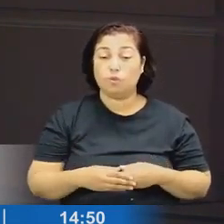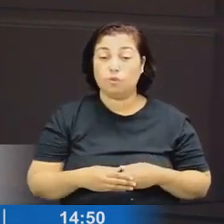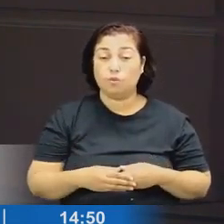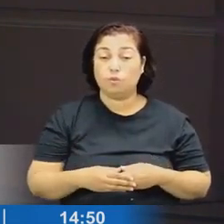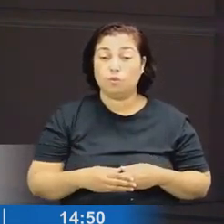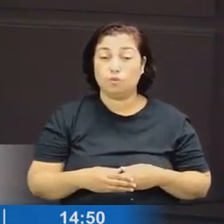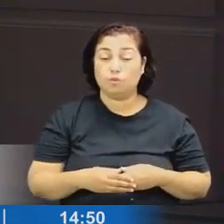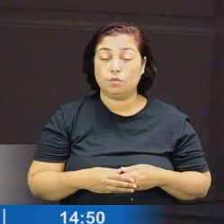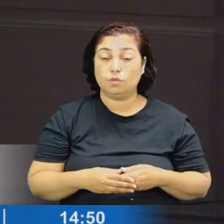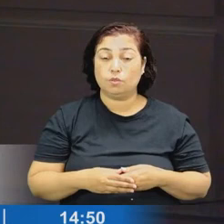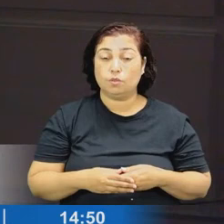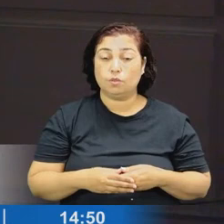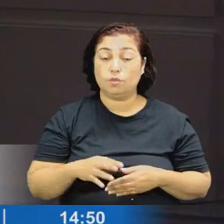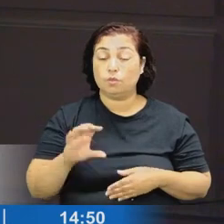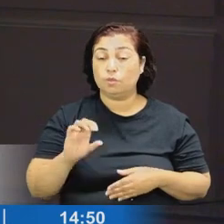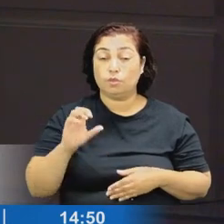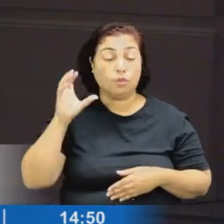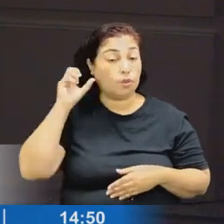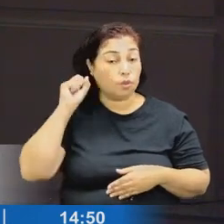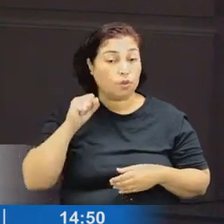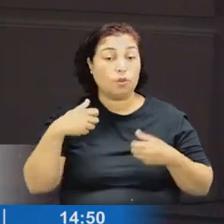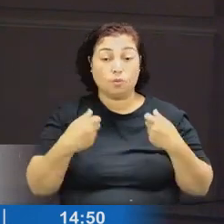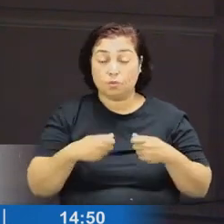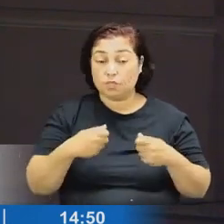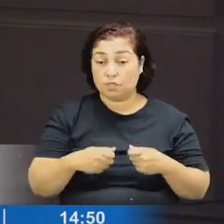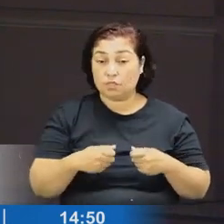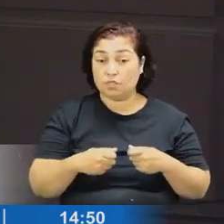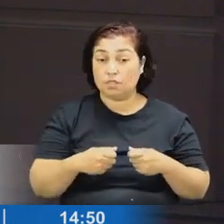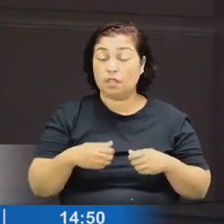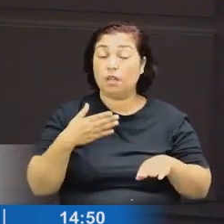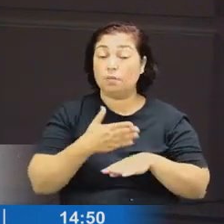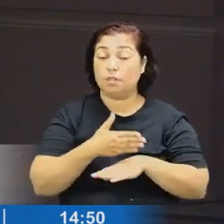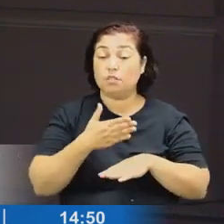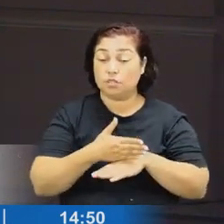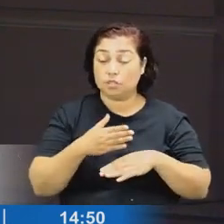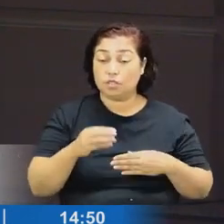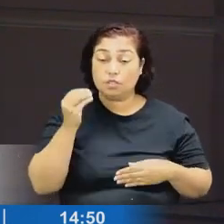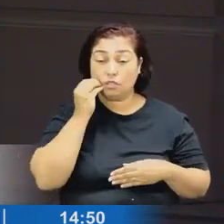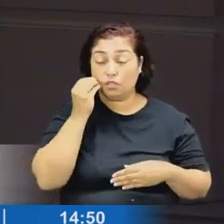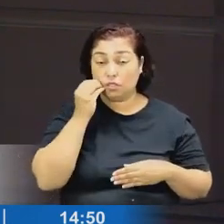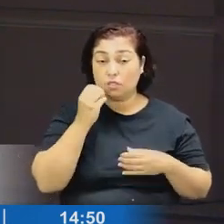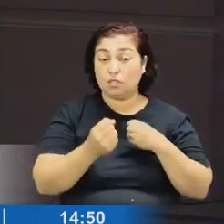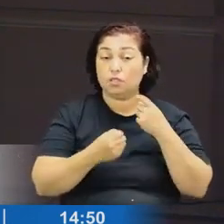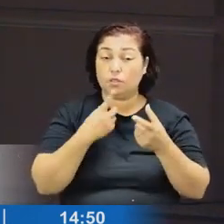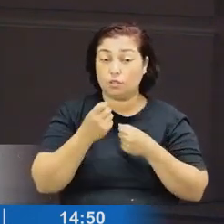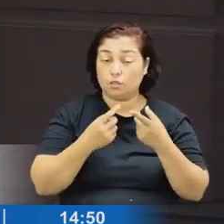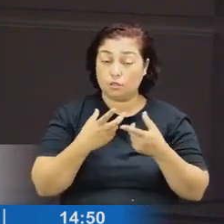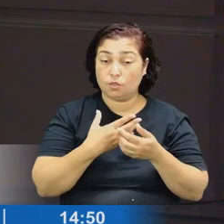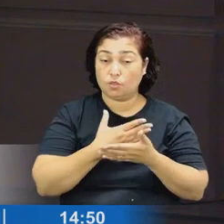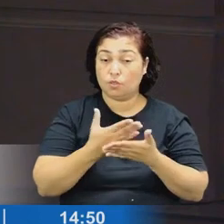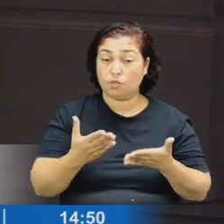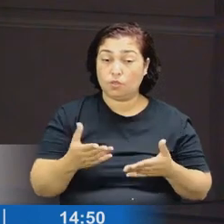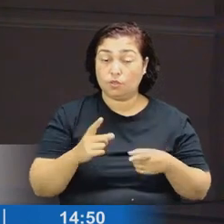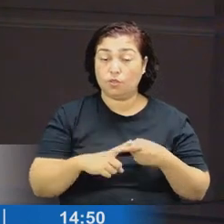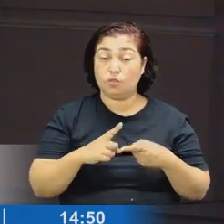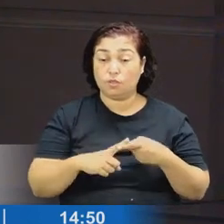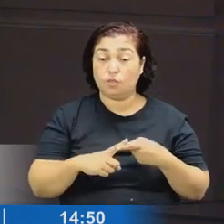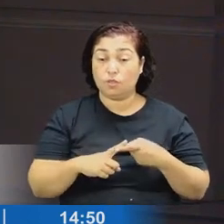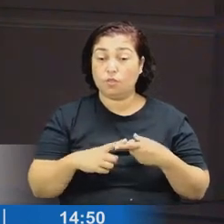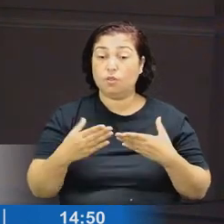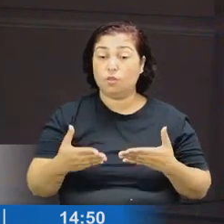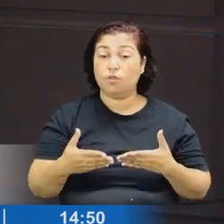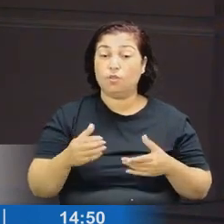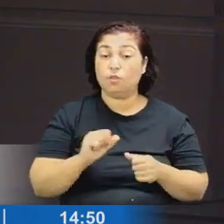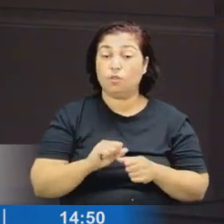vocês só ouvirem aqui alguma coisa e não tentarem praticar nada e tentar praticar alguma coisa vai causar desconforto porque vocês hoje